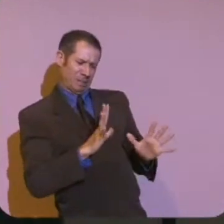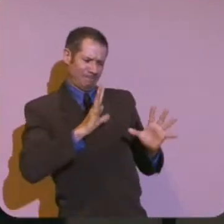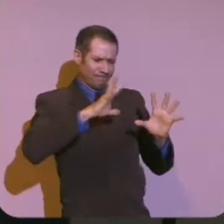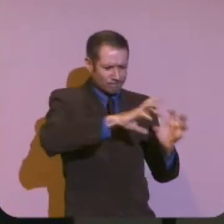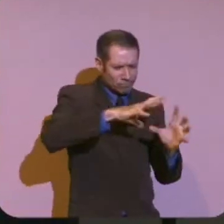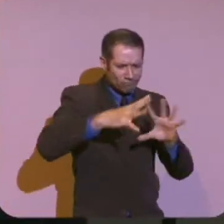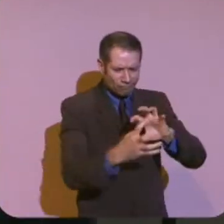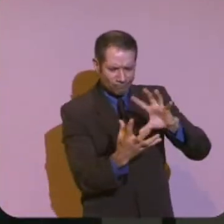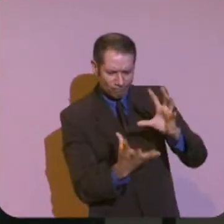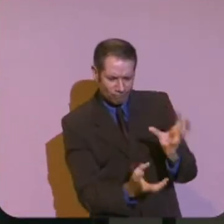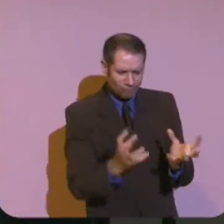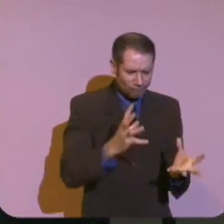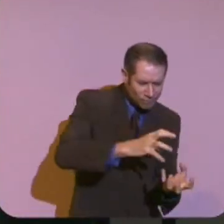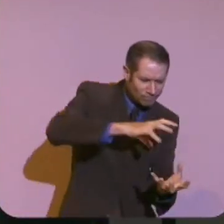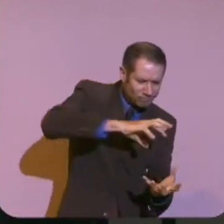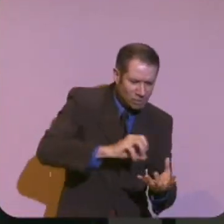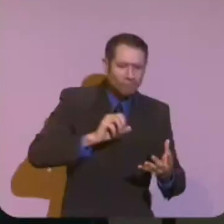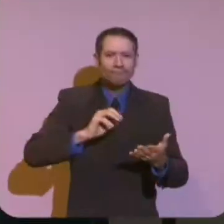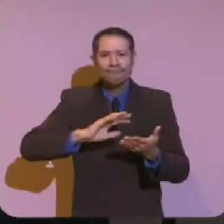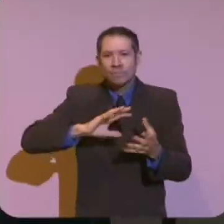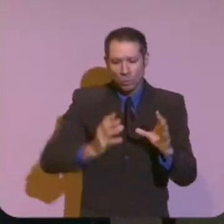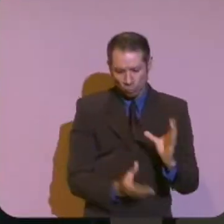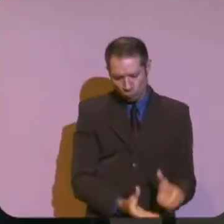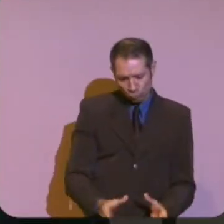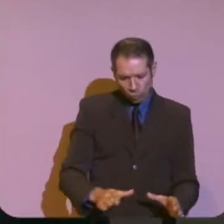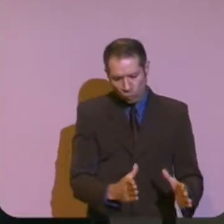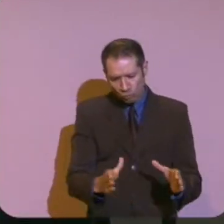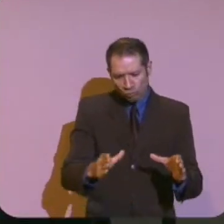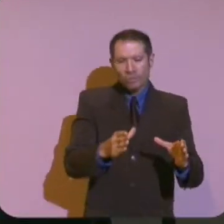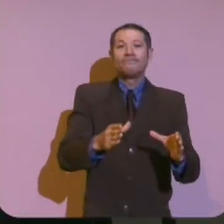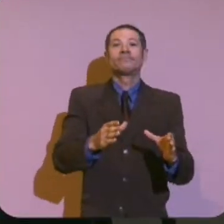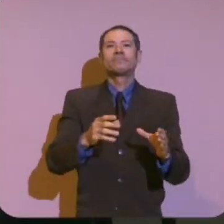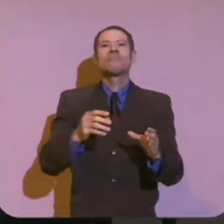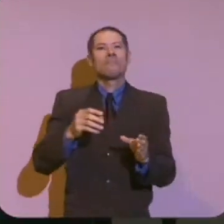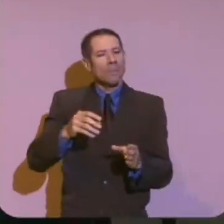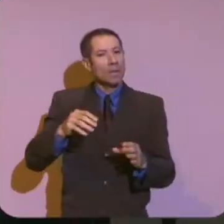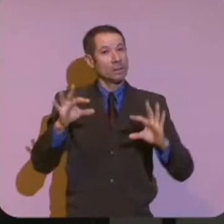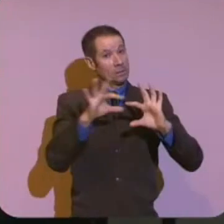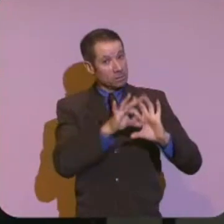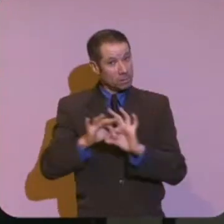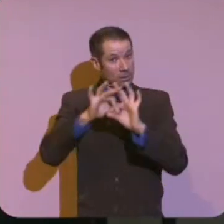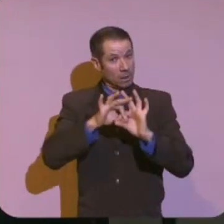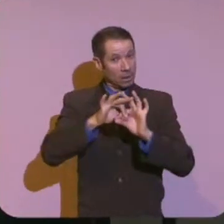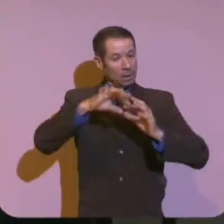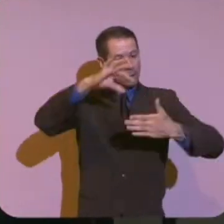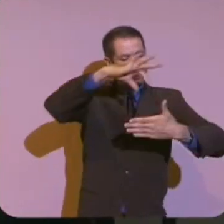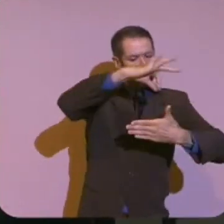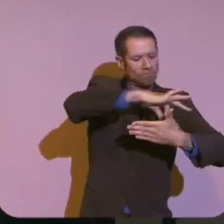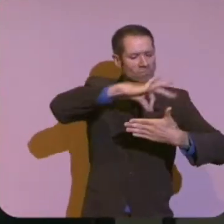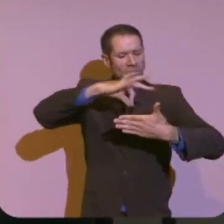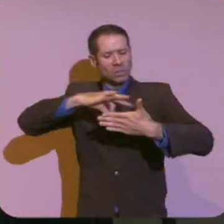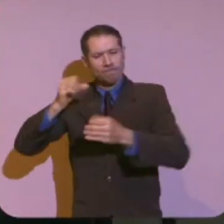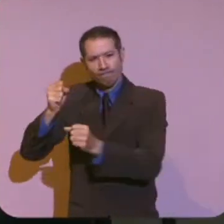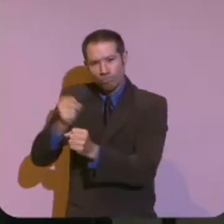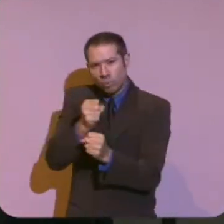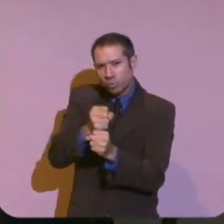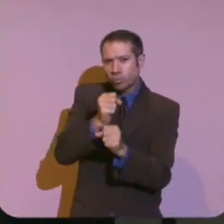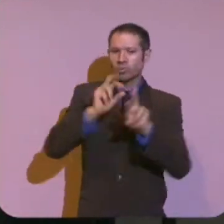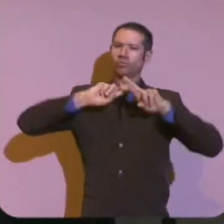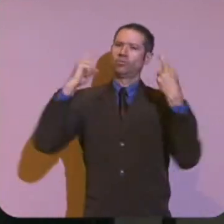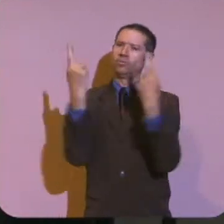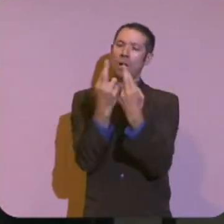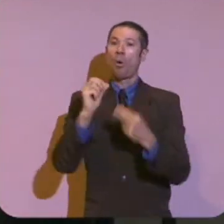amassou o barro e começou novamente. E se eu anunciar que plantarei, edificarei uma nação ou